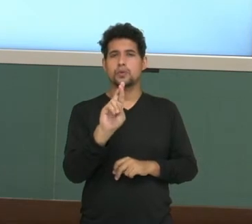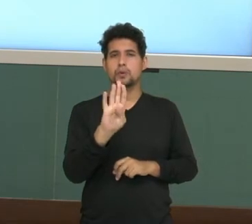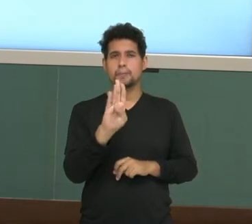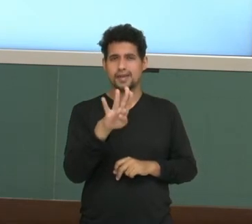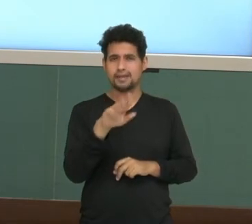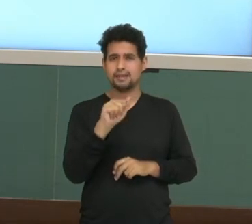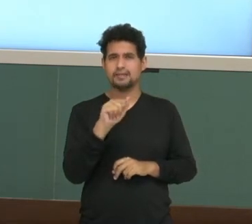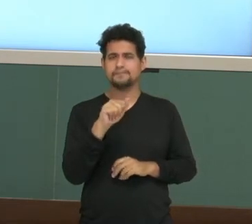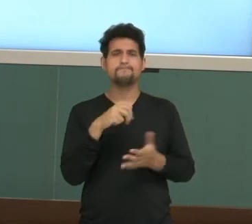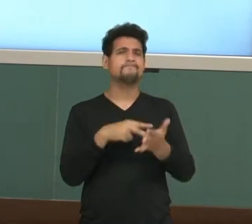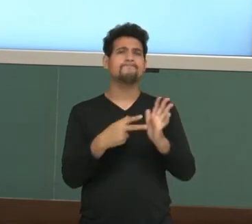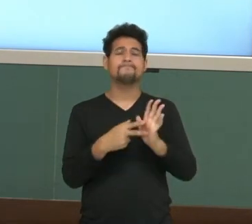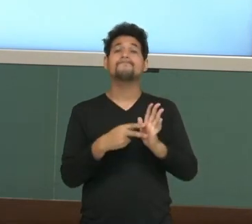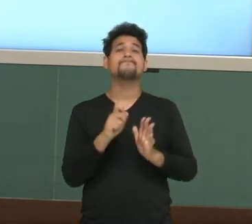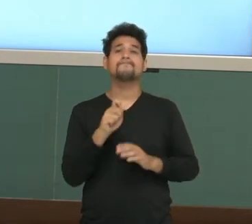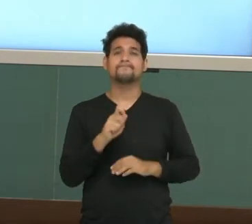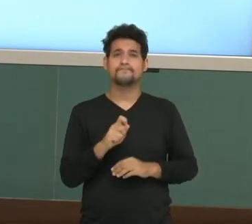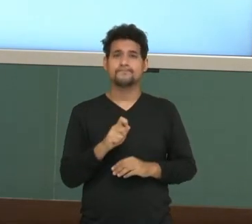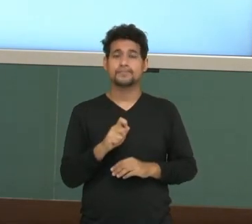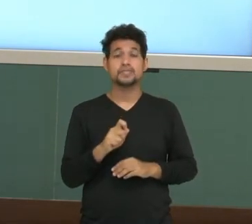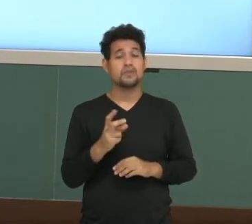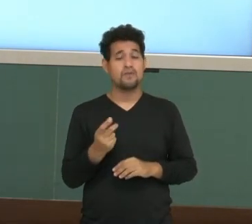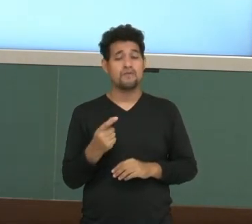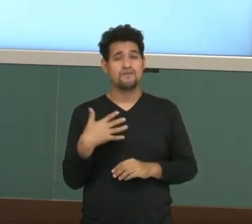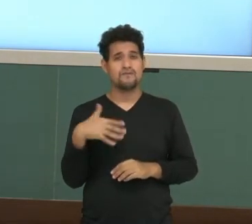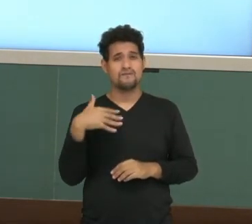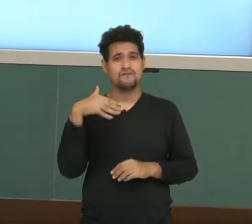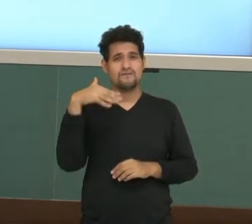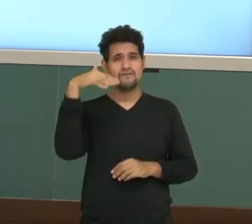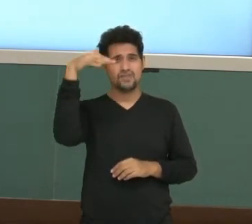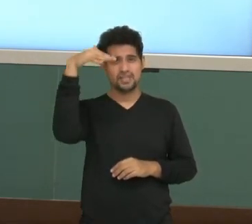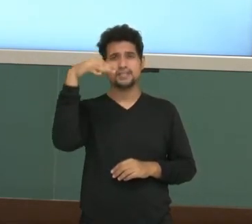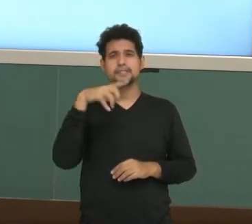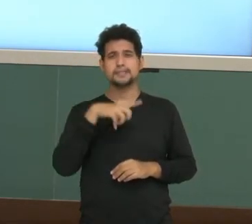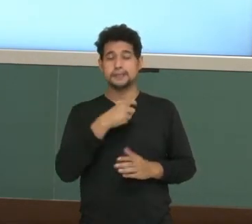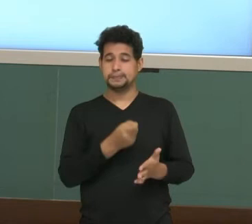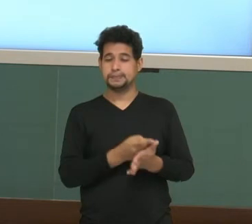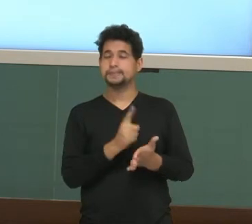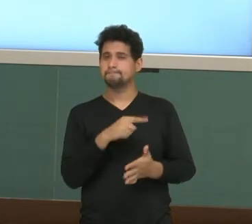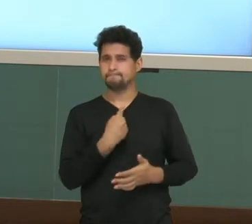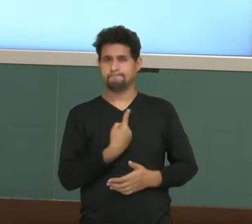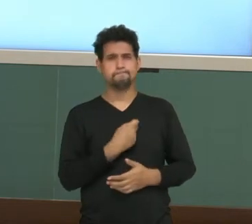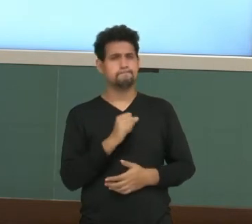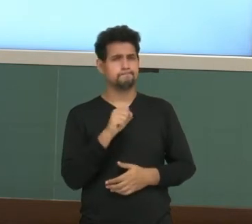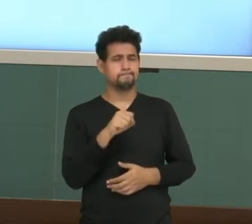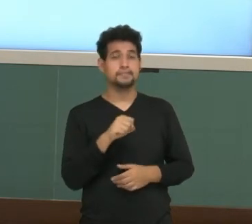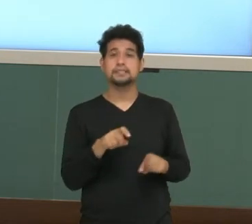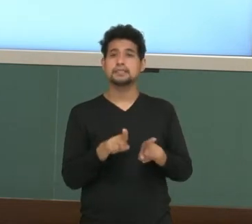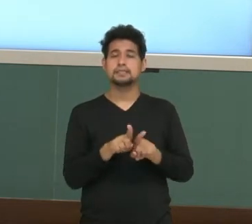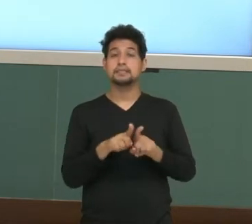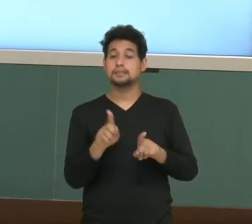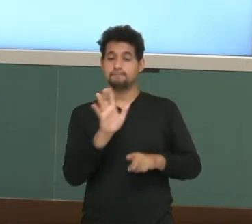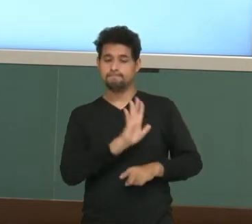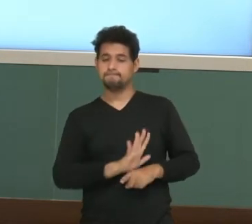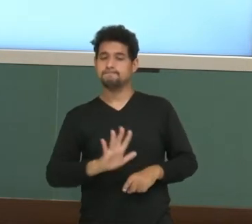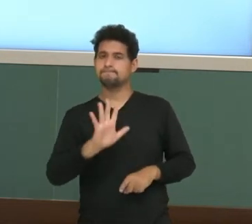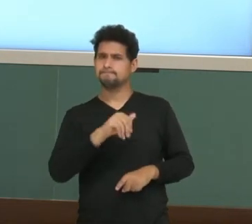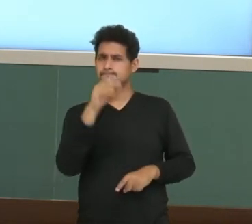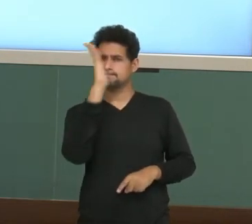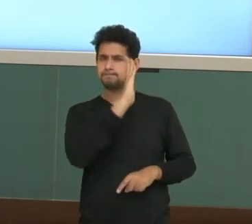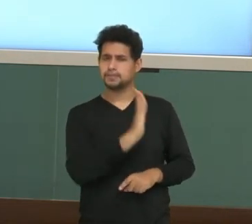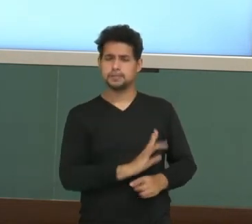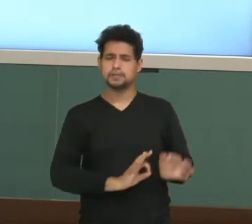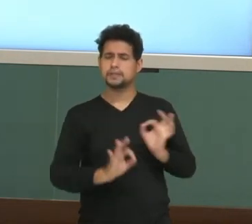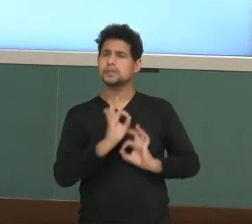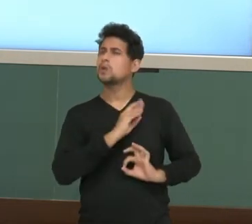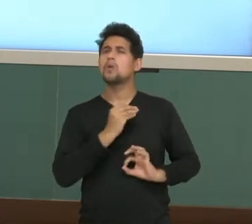representa um acréscimo no valor da energia que será paga por nós, que atualmente no cenário nacional está organizado